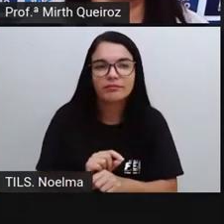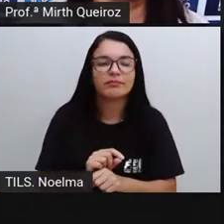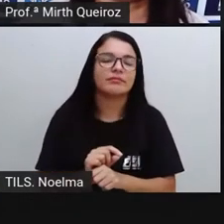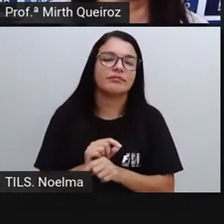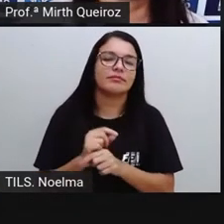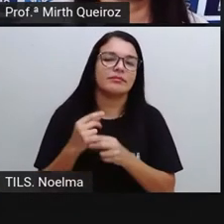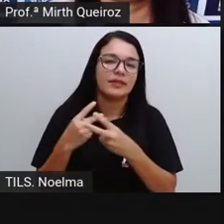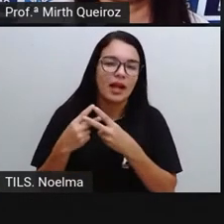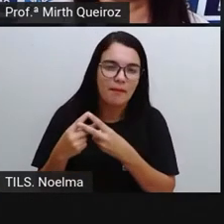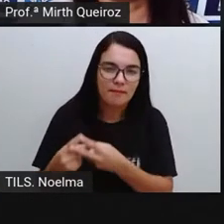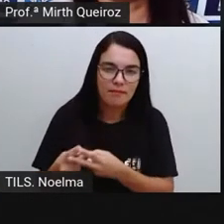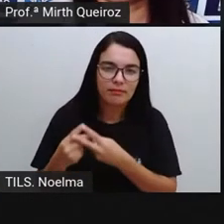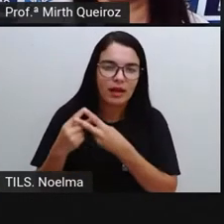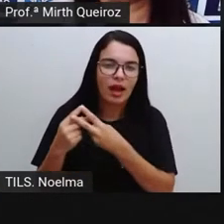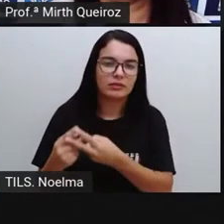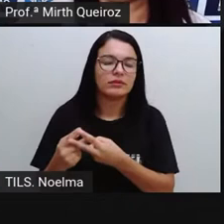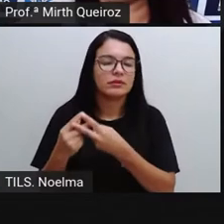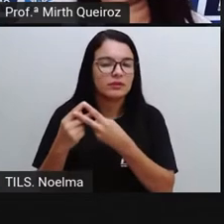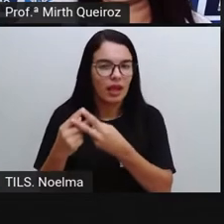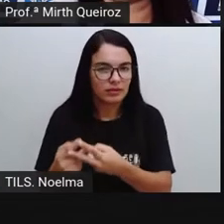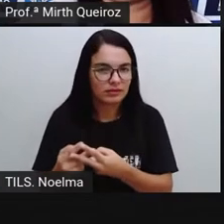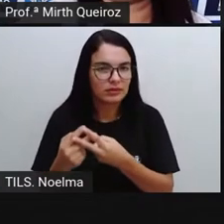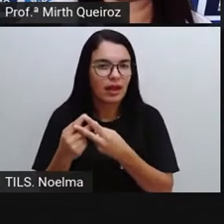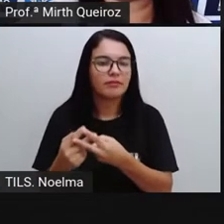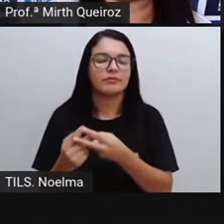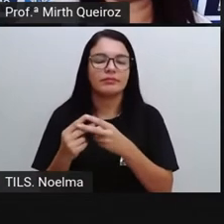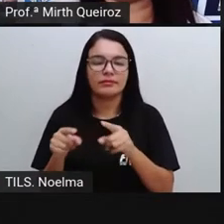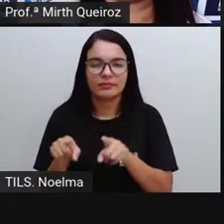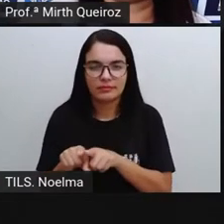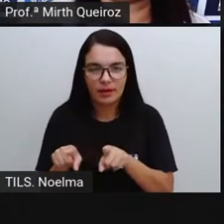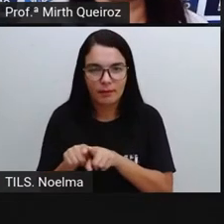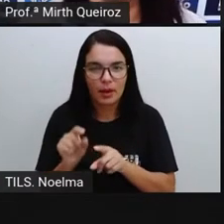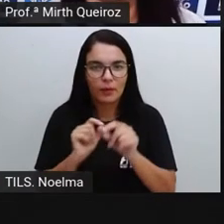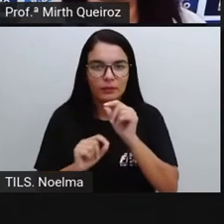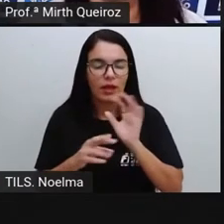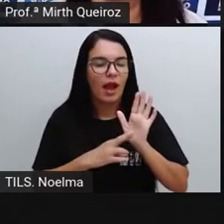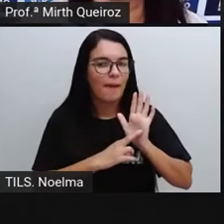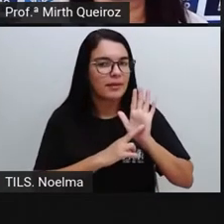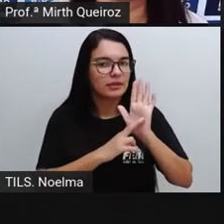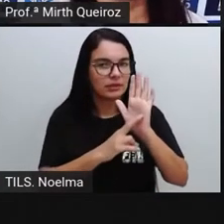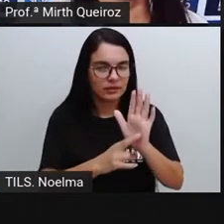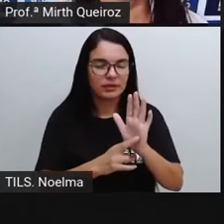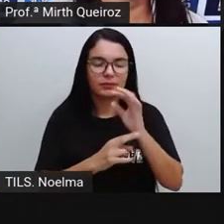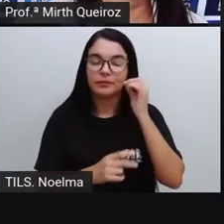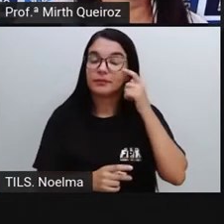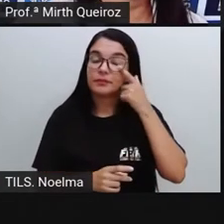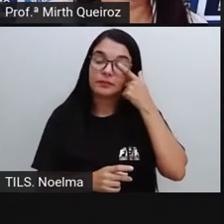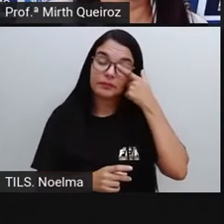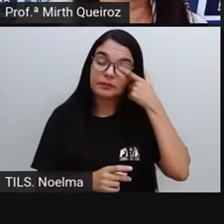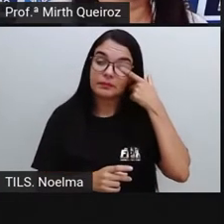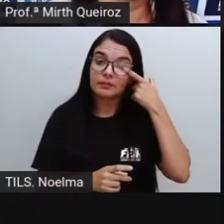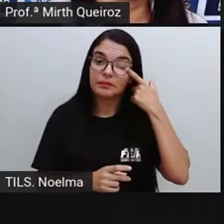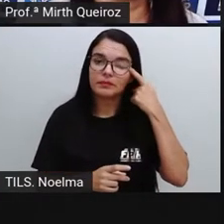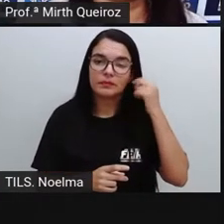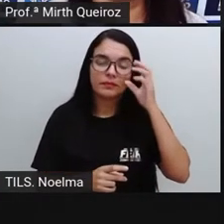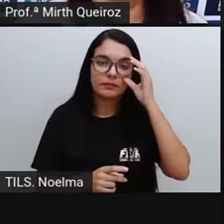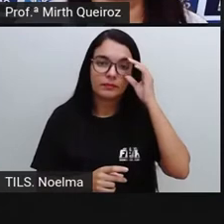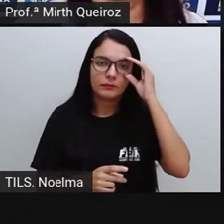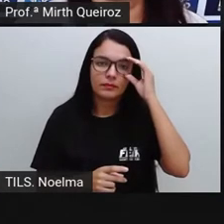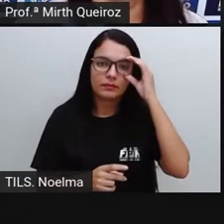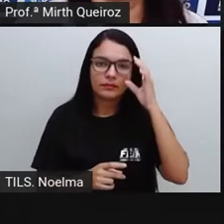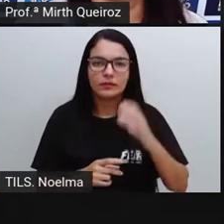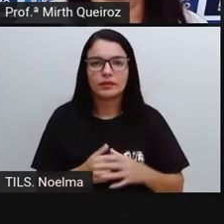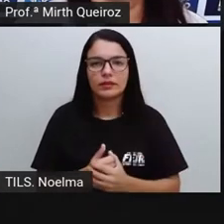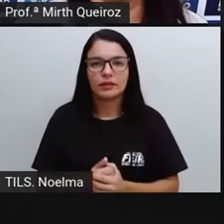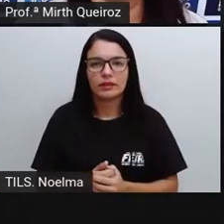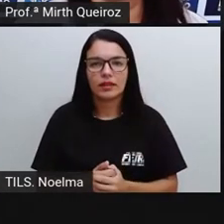de uma arte abstrata, que não esteja representando exatamente uma figura, né? É interessante a gente lembrar que